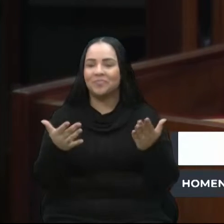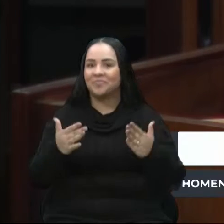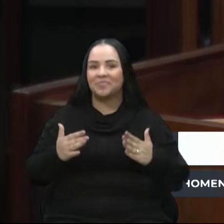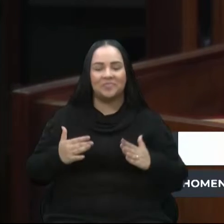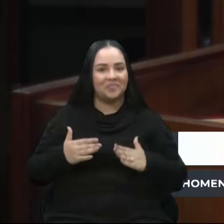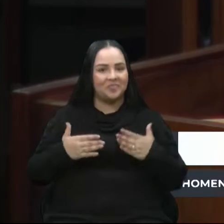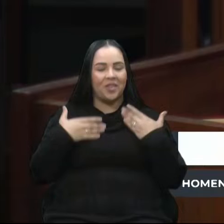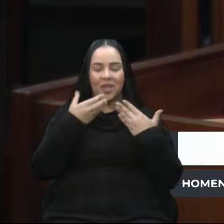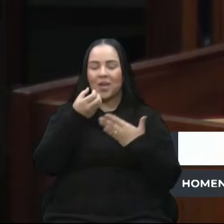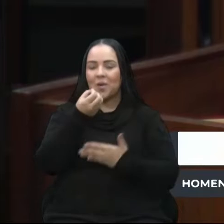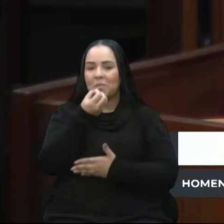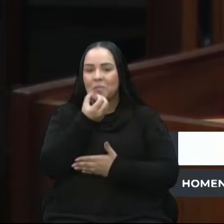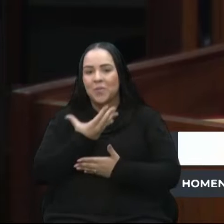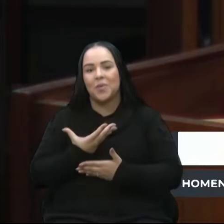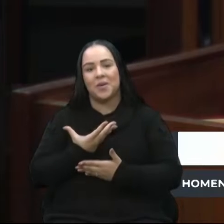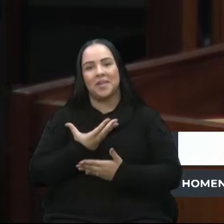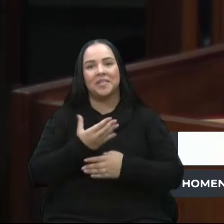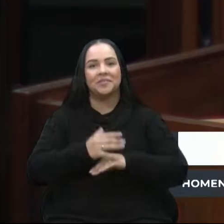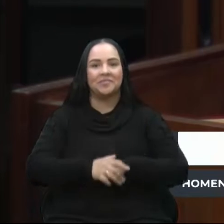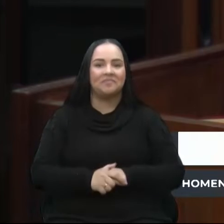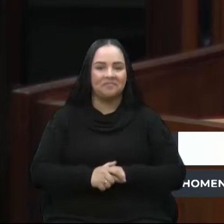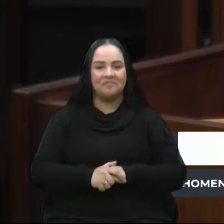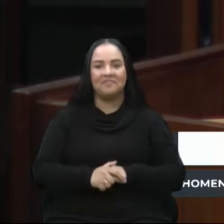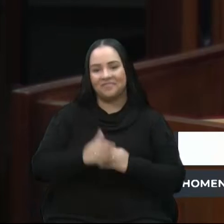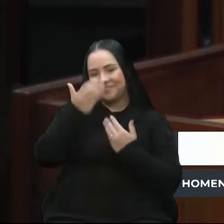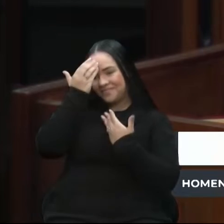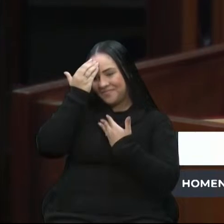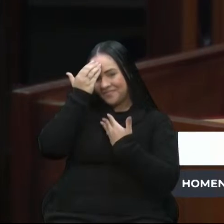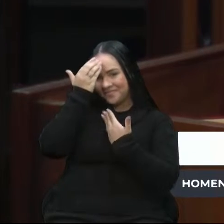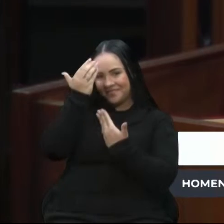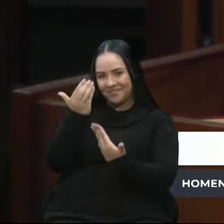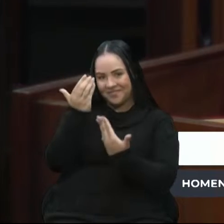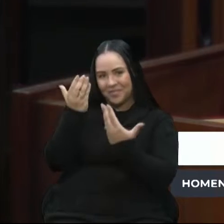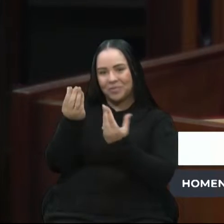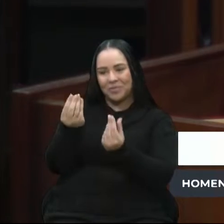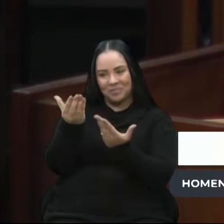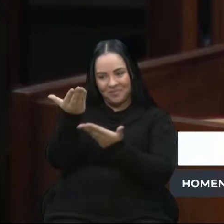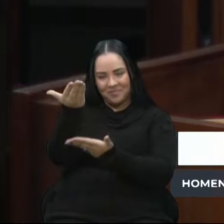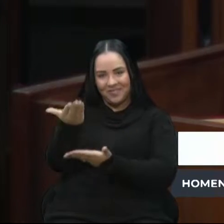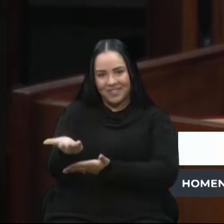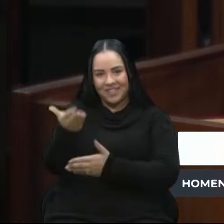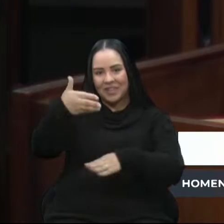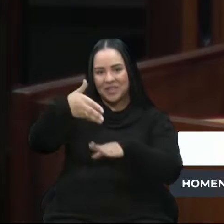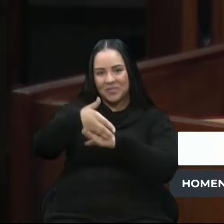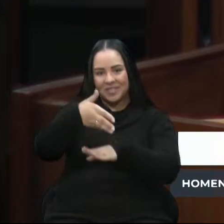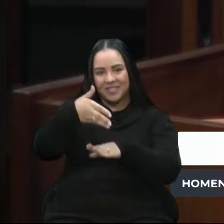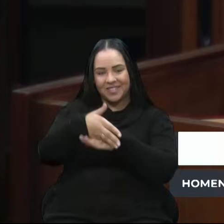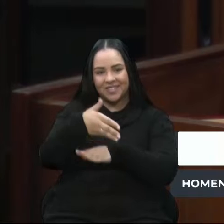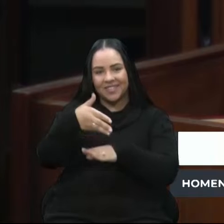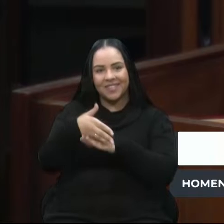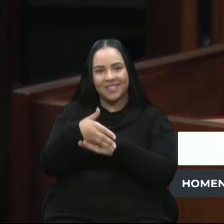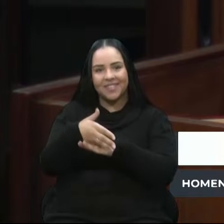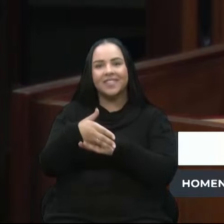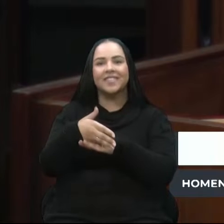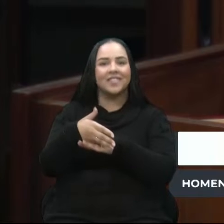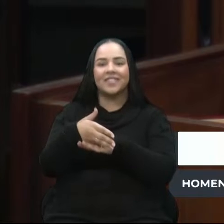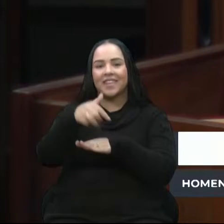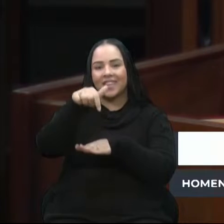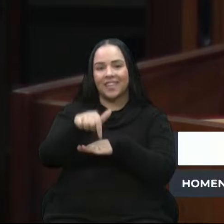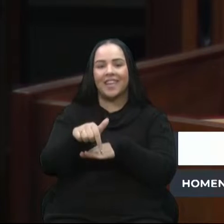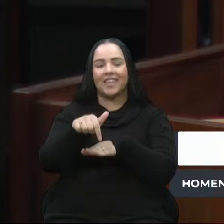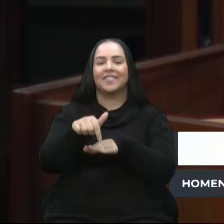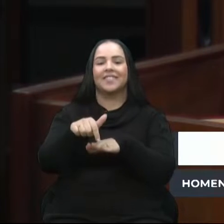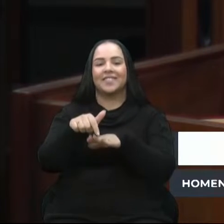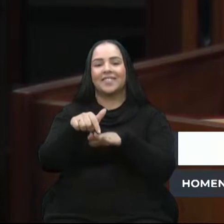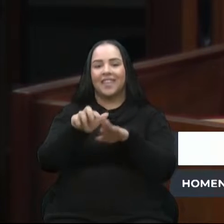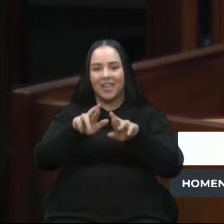muito boa. Agradeço muito essa sua participação nessa sessão.